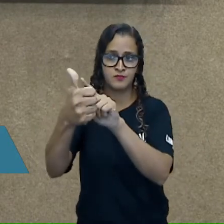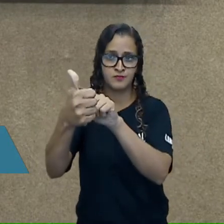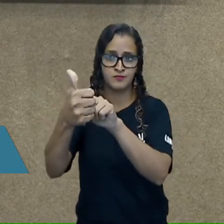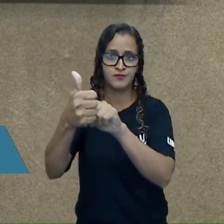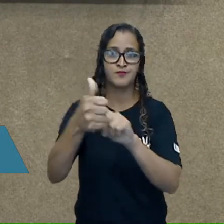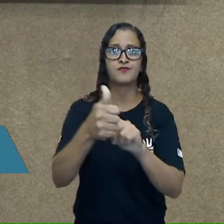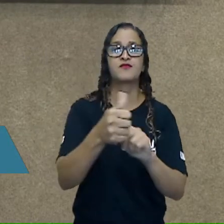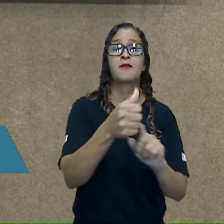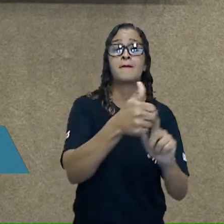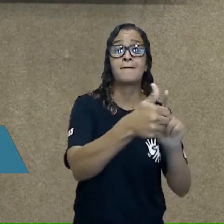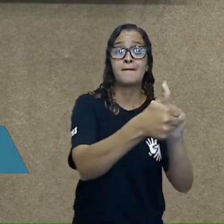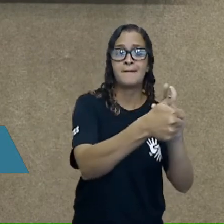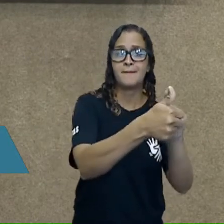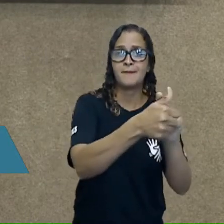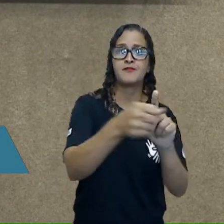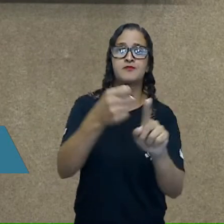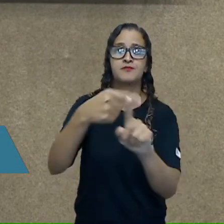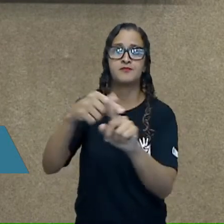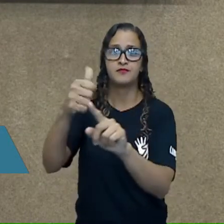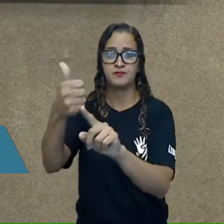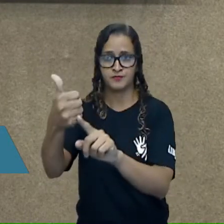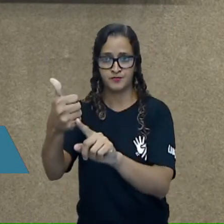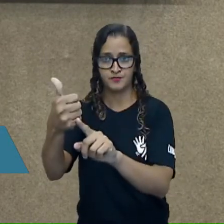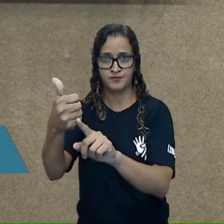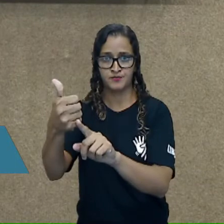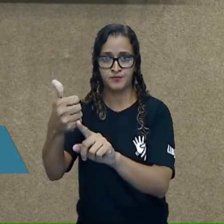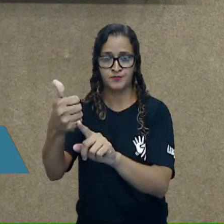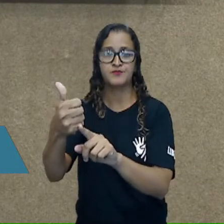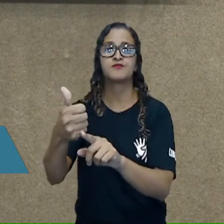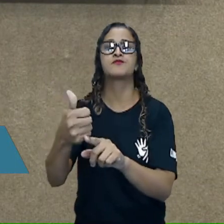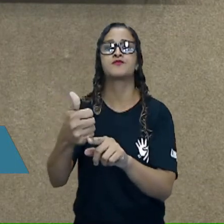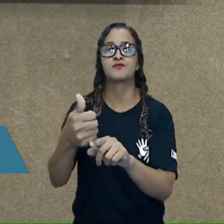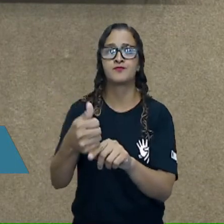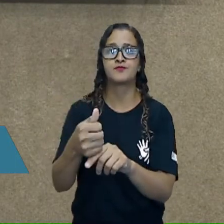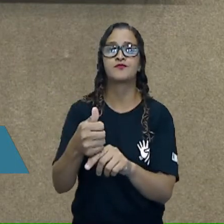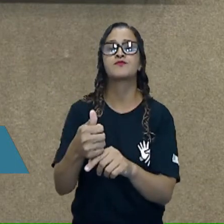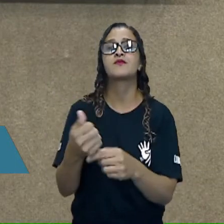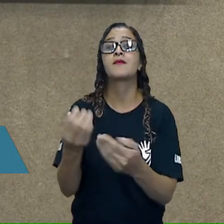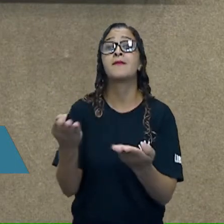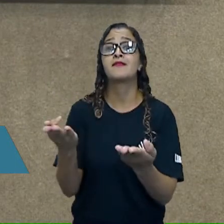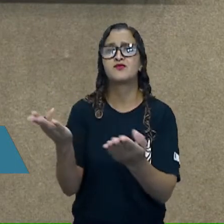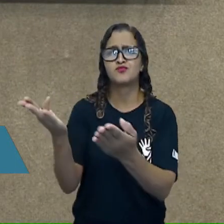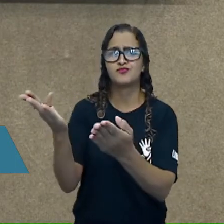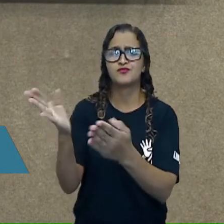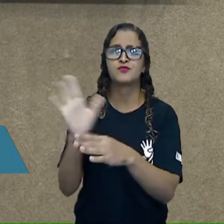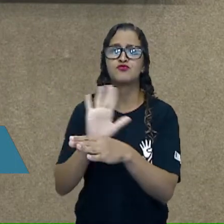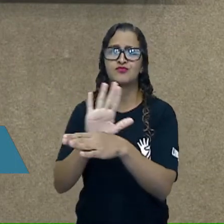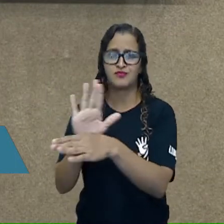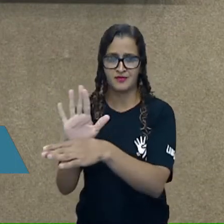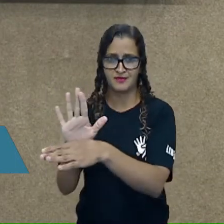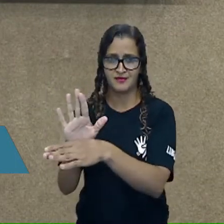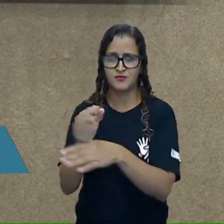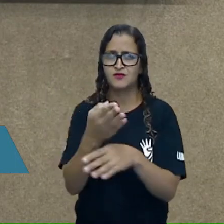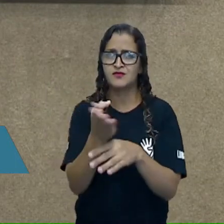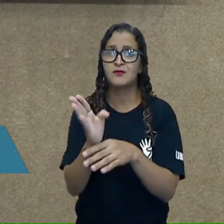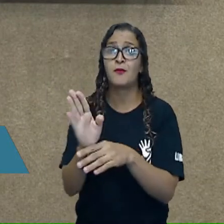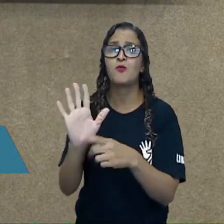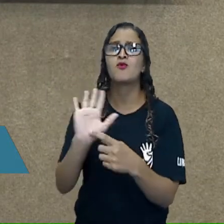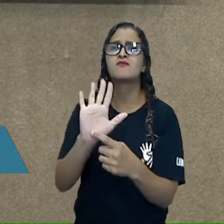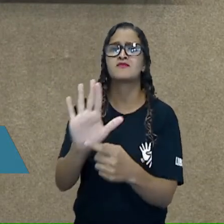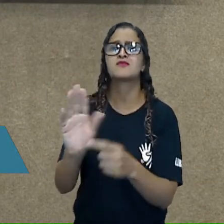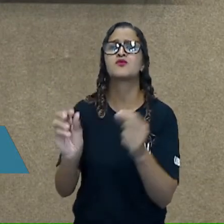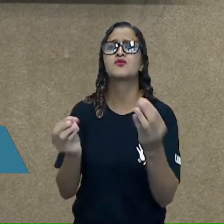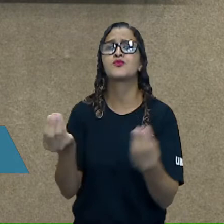parcela que iremos somar com a segunda parcela. Para facilitar, vocês podem representar